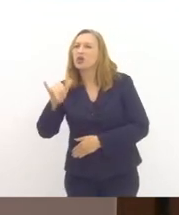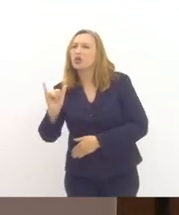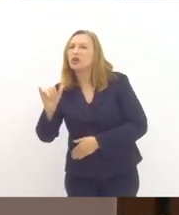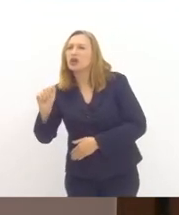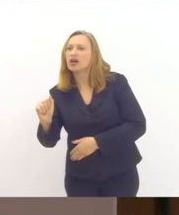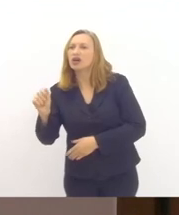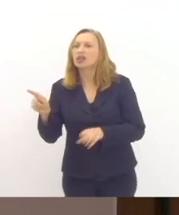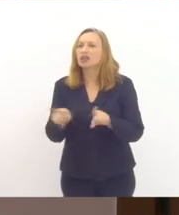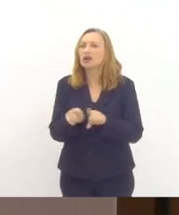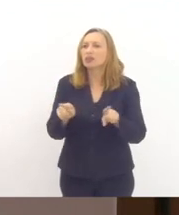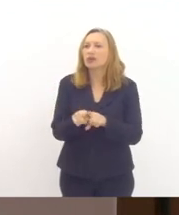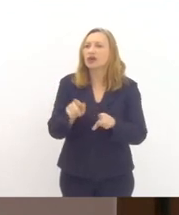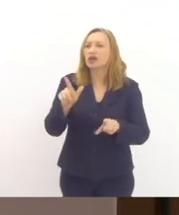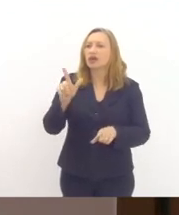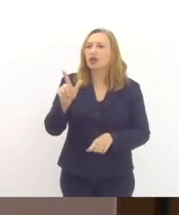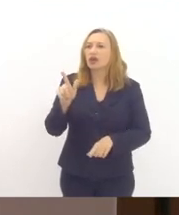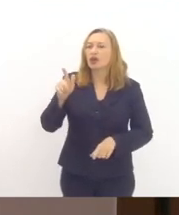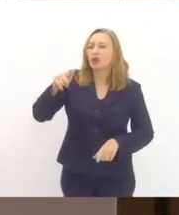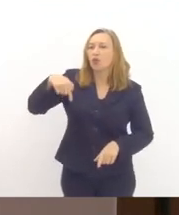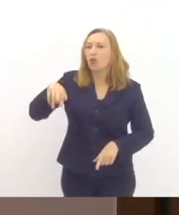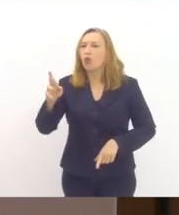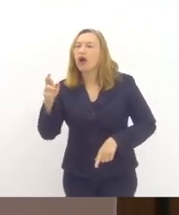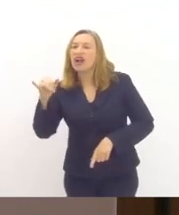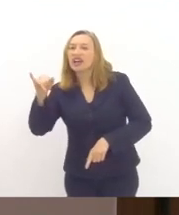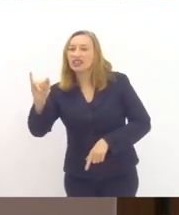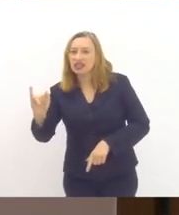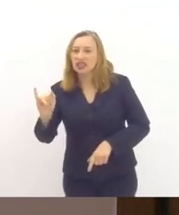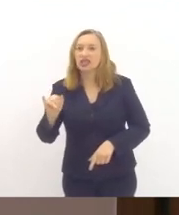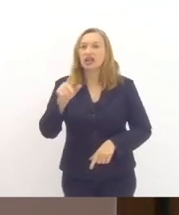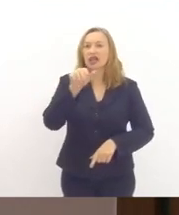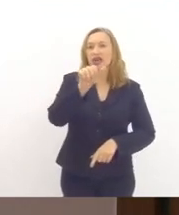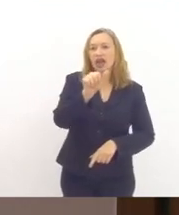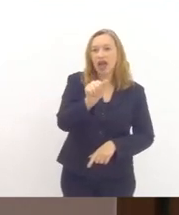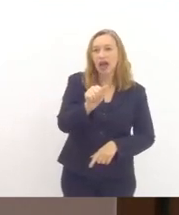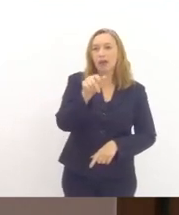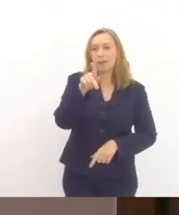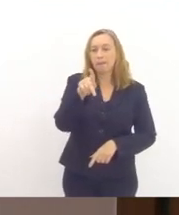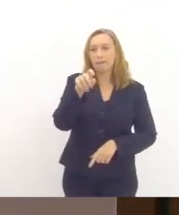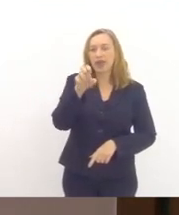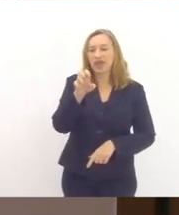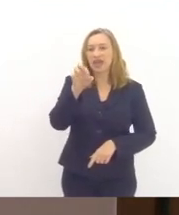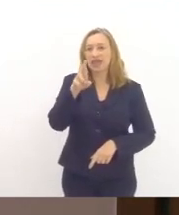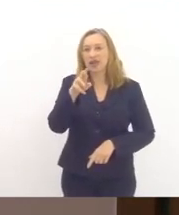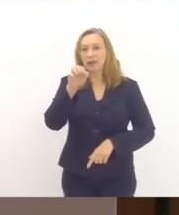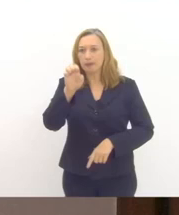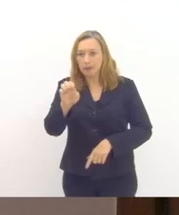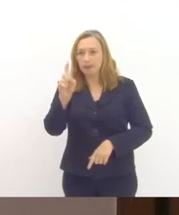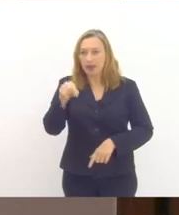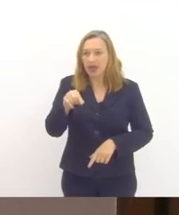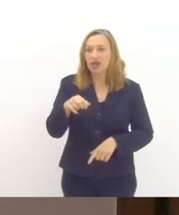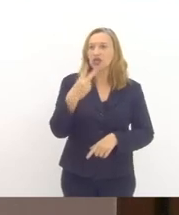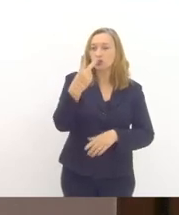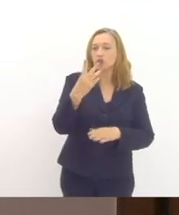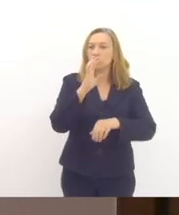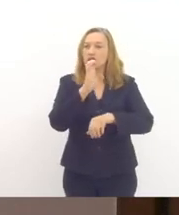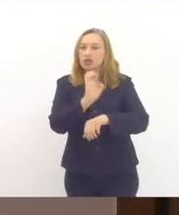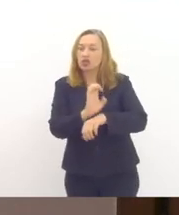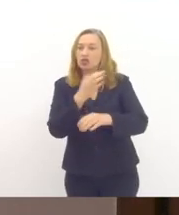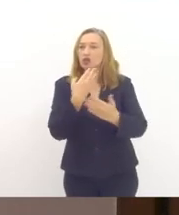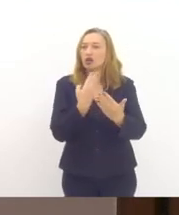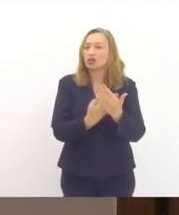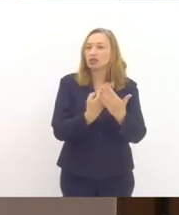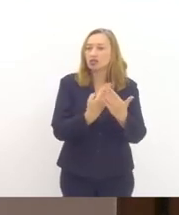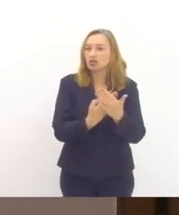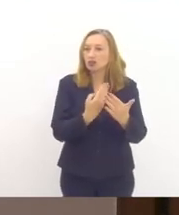Guarani. Em Aperibé, por exemplo, 2 escolas estaduais, 1 oferece Libras no curso normal e a